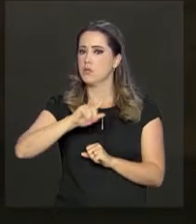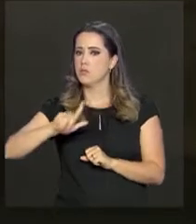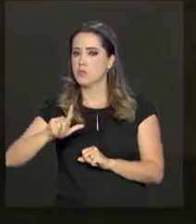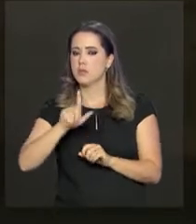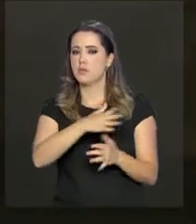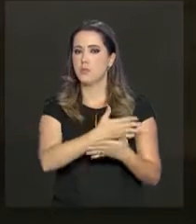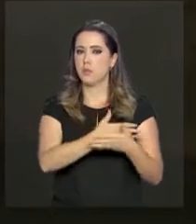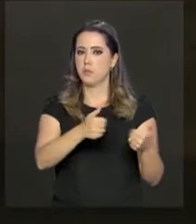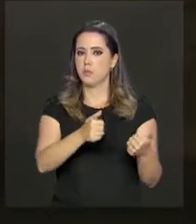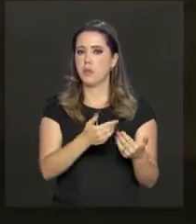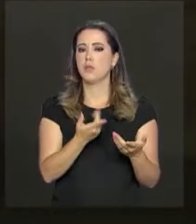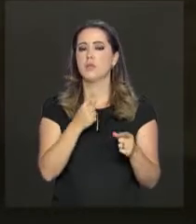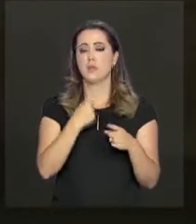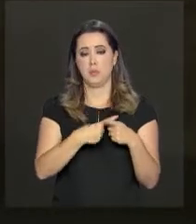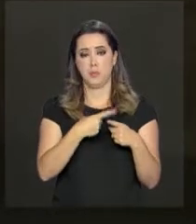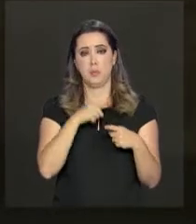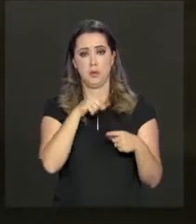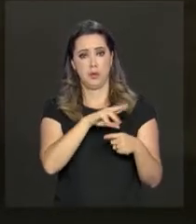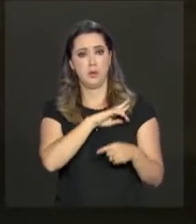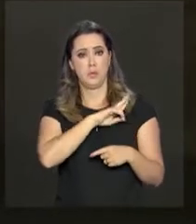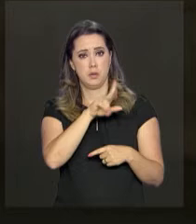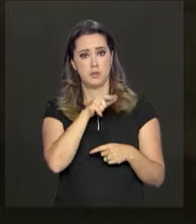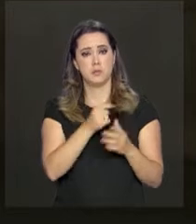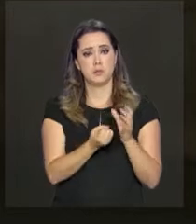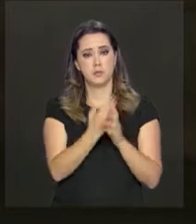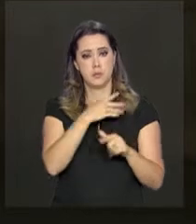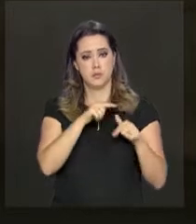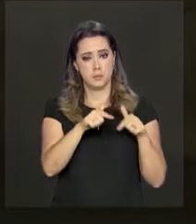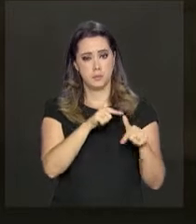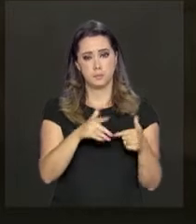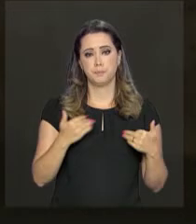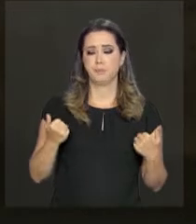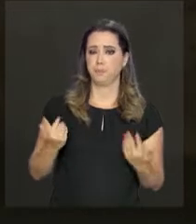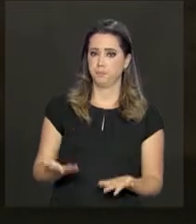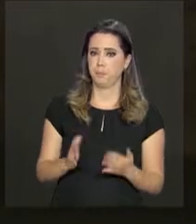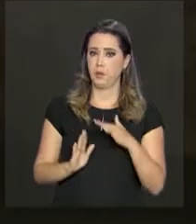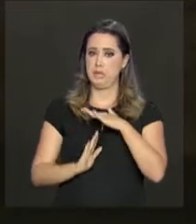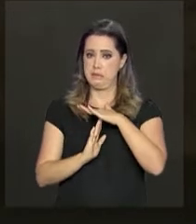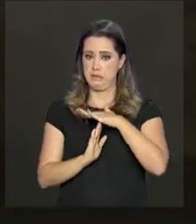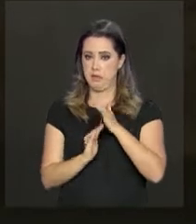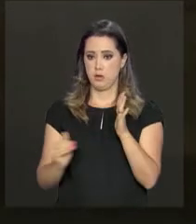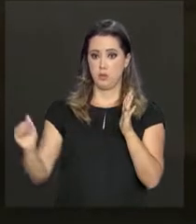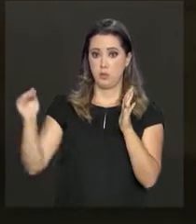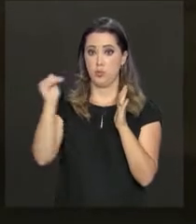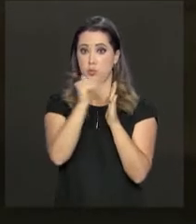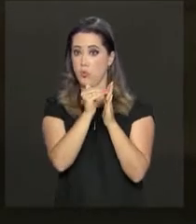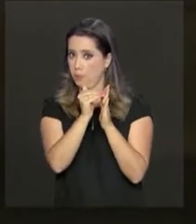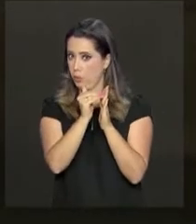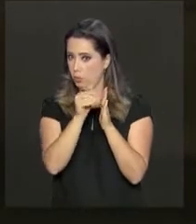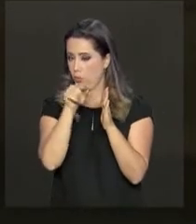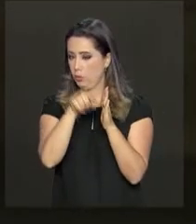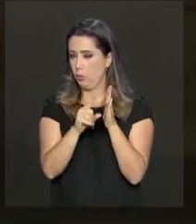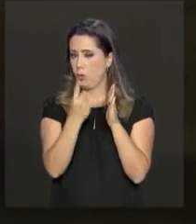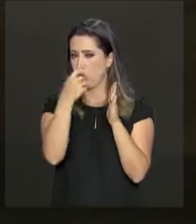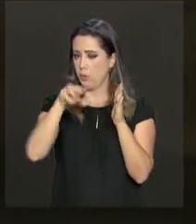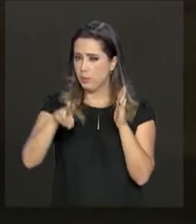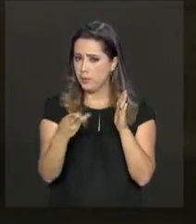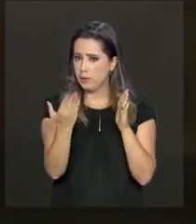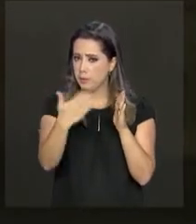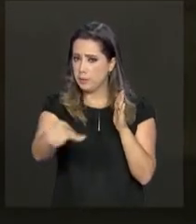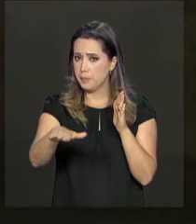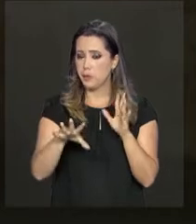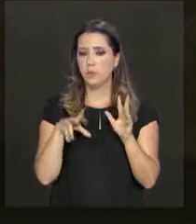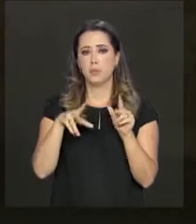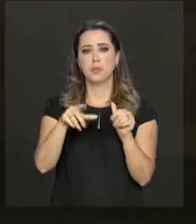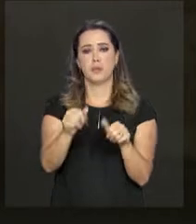por gerar investimentos e vagas de trabalho este teto no valor de um milhão e meio de reais vale